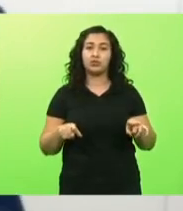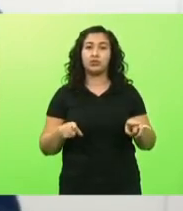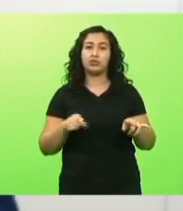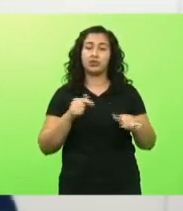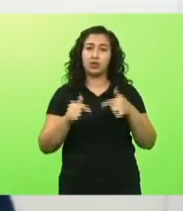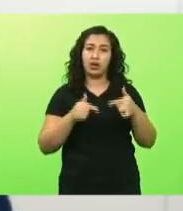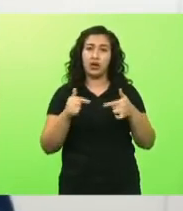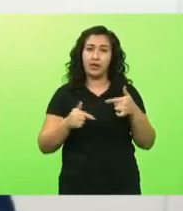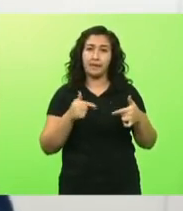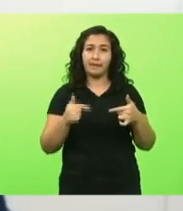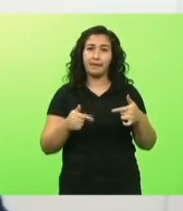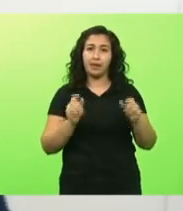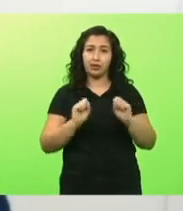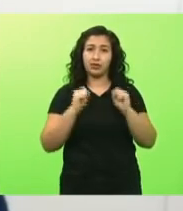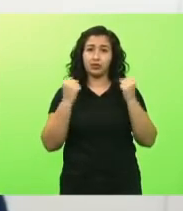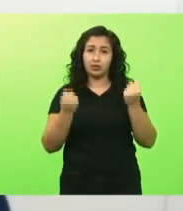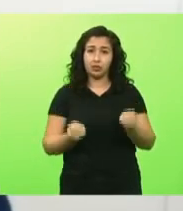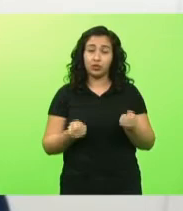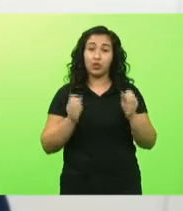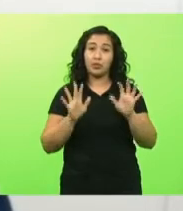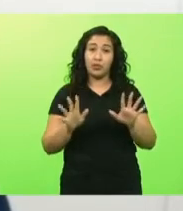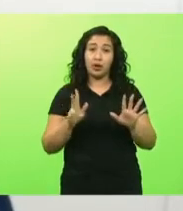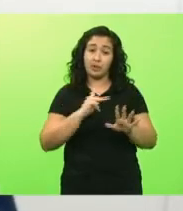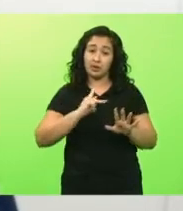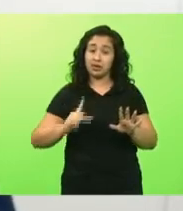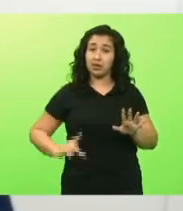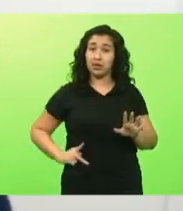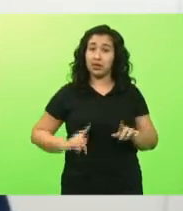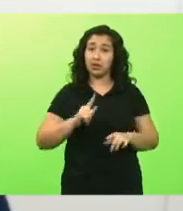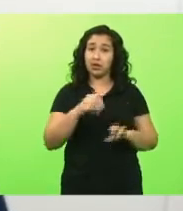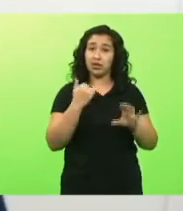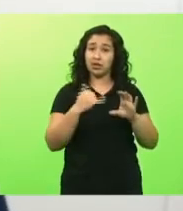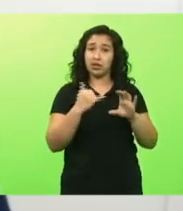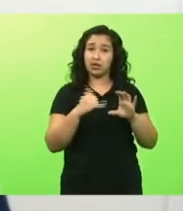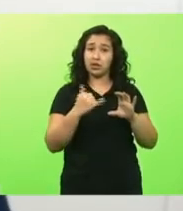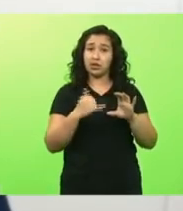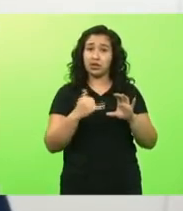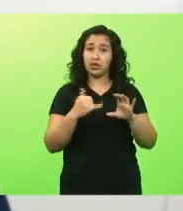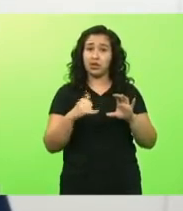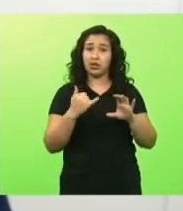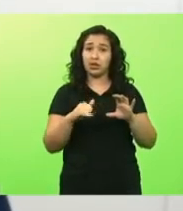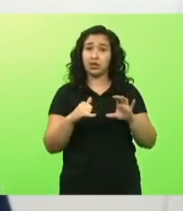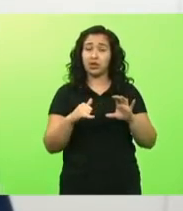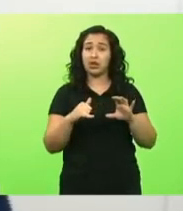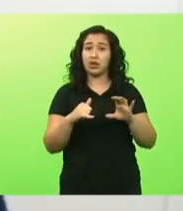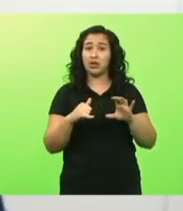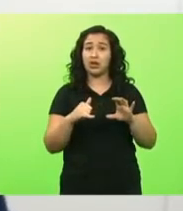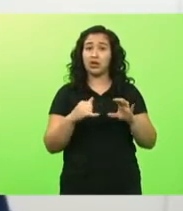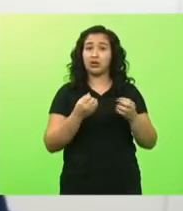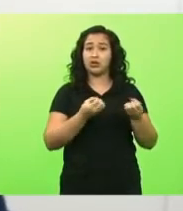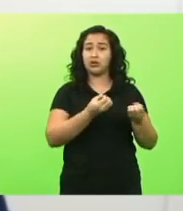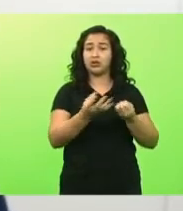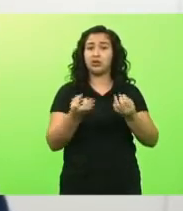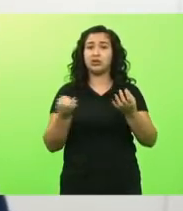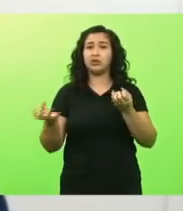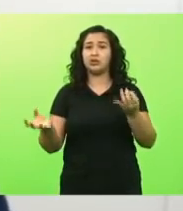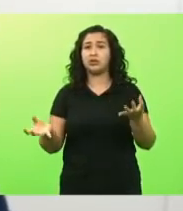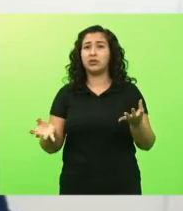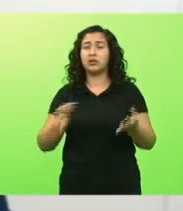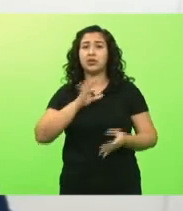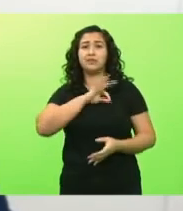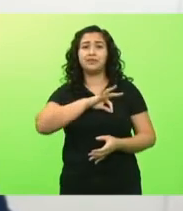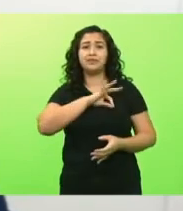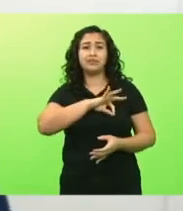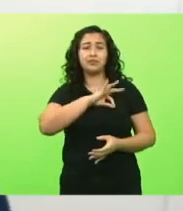vocês sabiam que o presidente da Celesc fizeram uma distribuição de lucro e vai receber esse